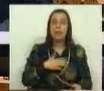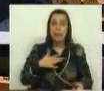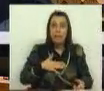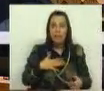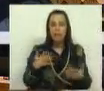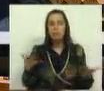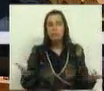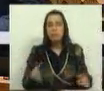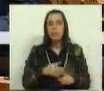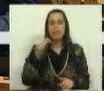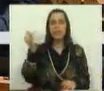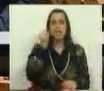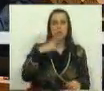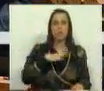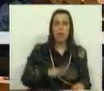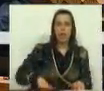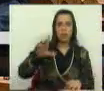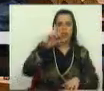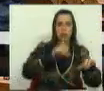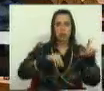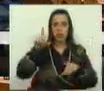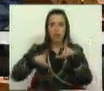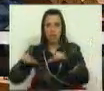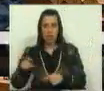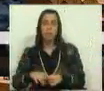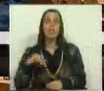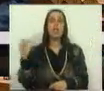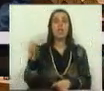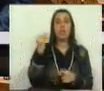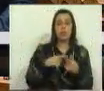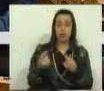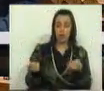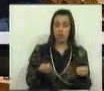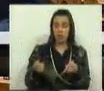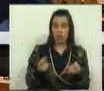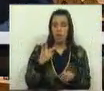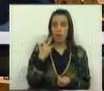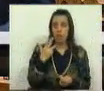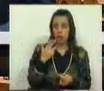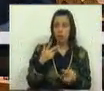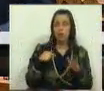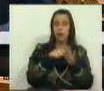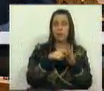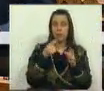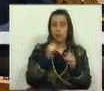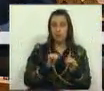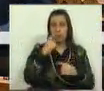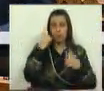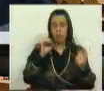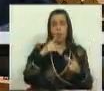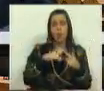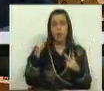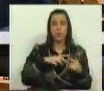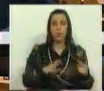entidades como o Instituto Nacional de Estatística, o Instituto de Gestão da Tesouraria do Crédito Público ou o